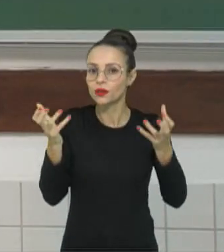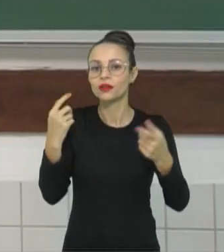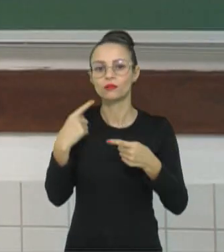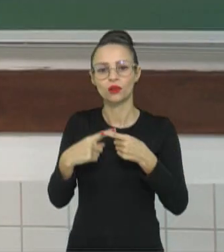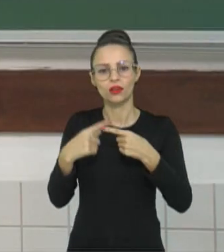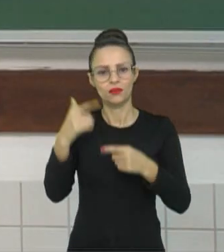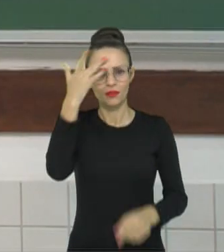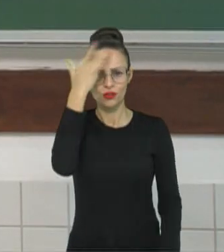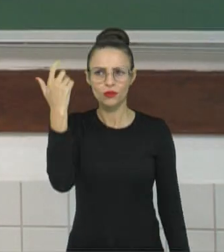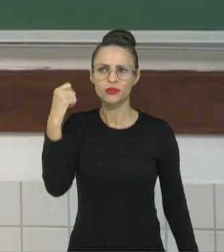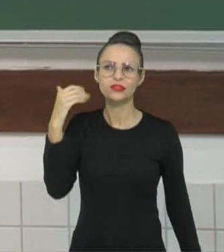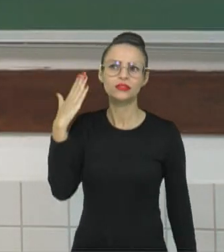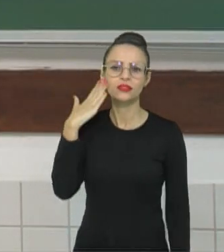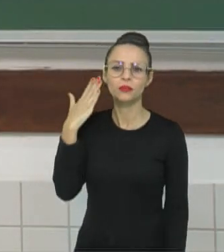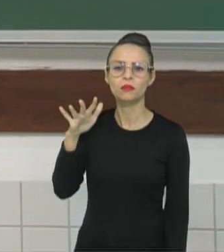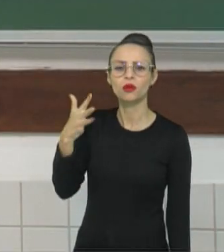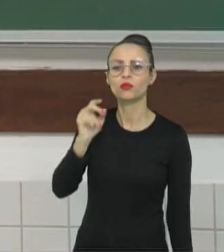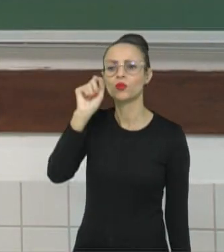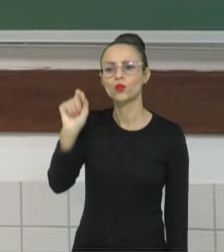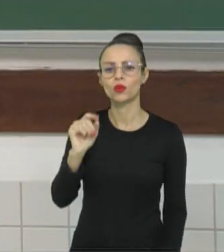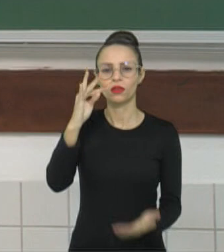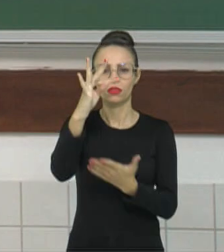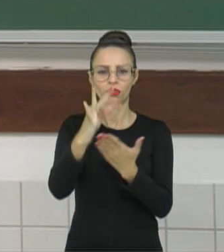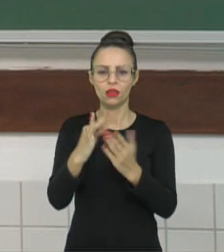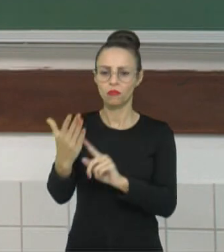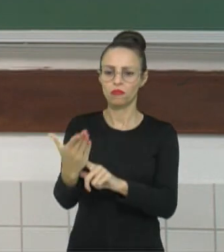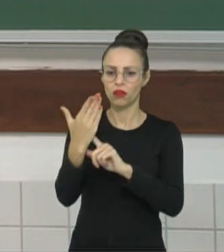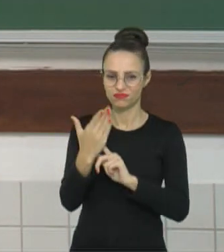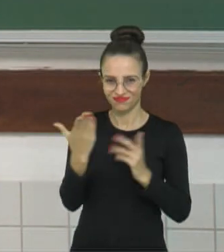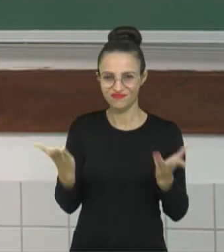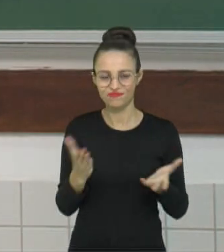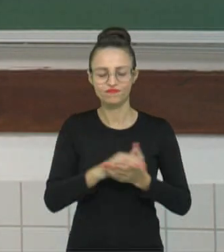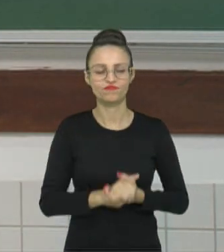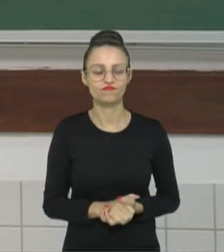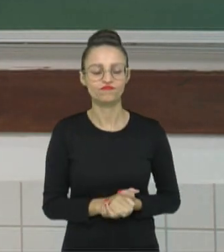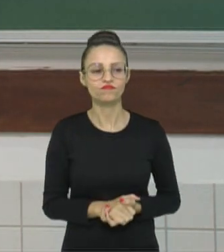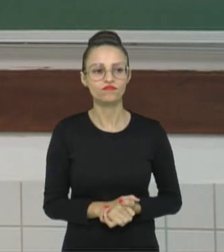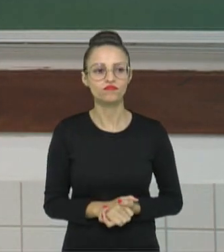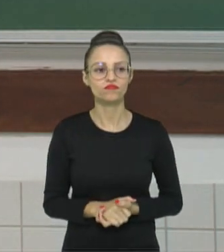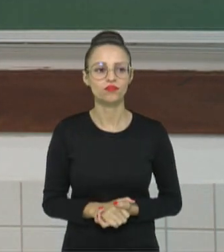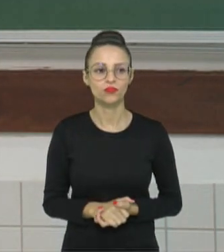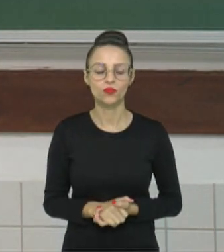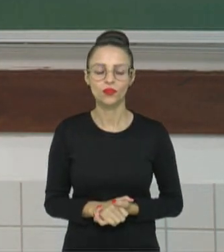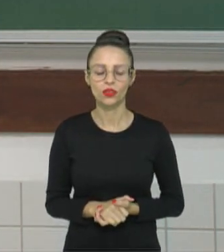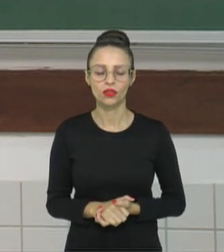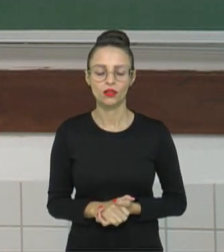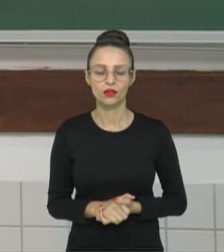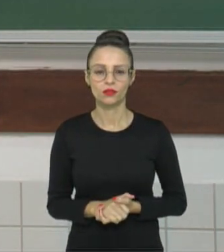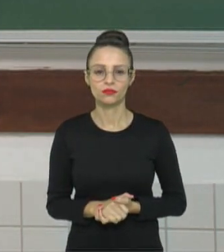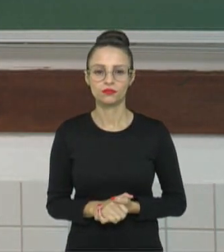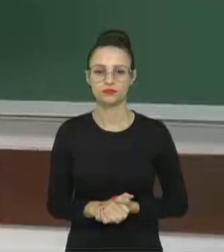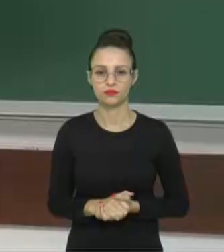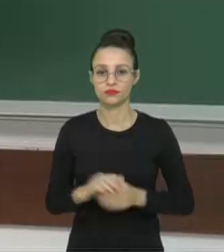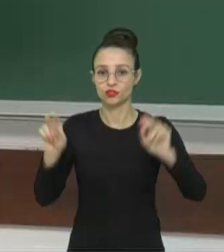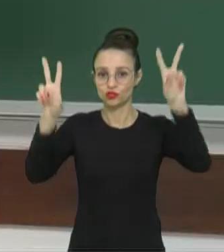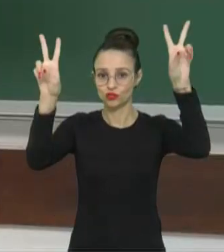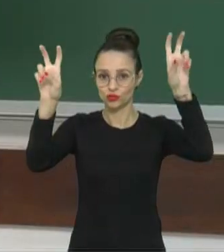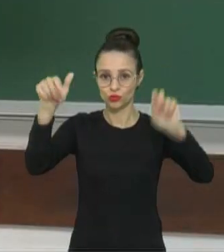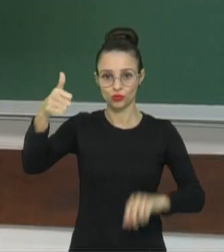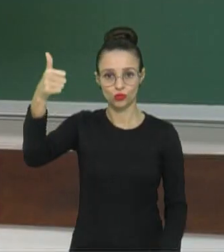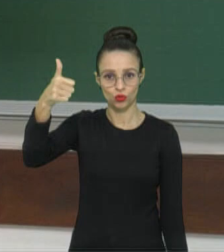ter uma ideia do que aquele texto vai dizer. Trouxe para vocês a seguinte coisa. No título